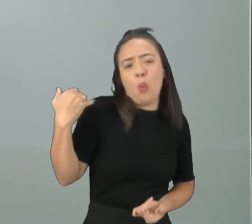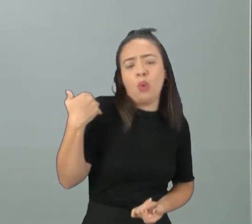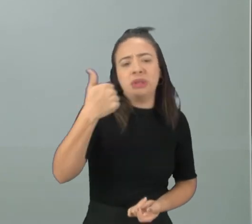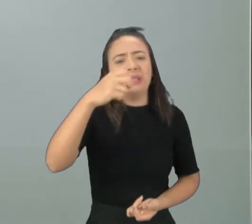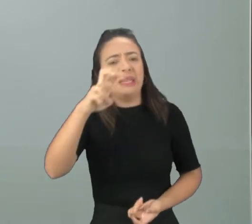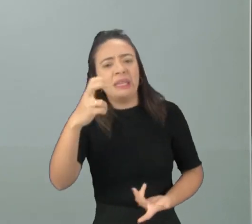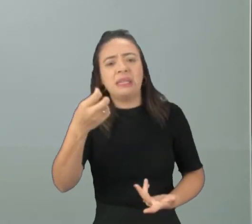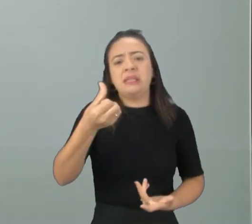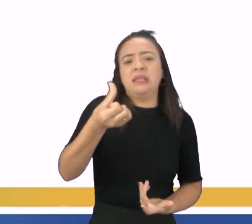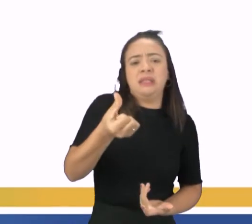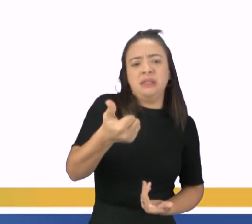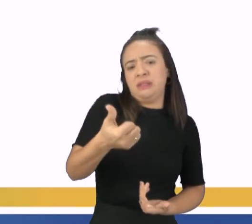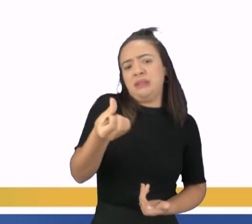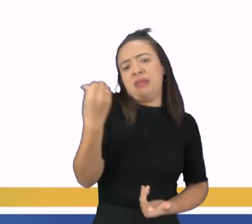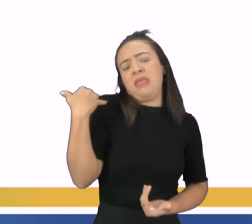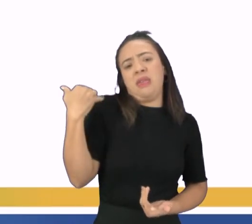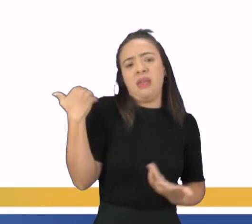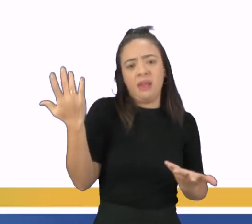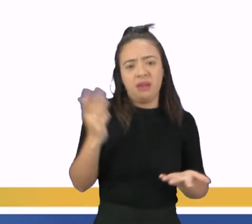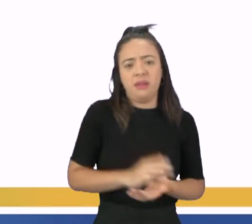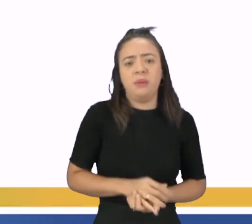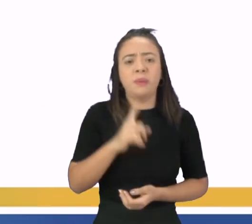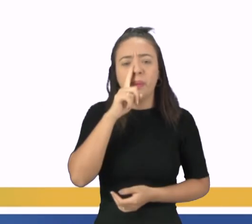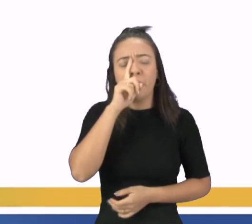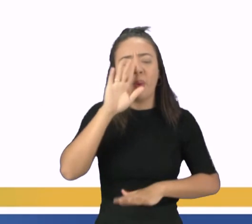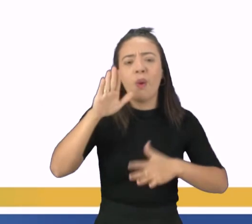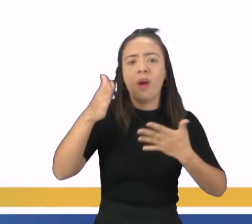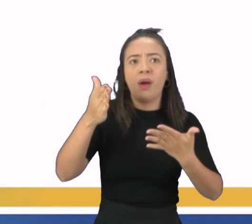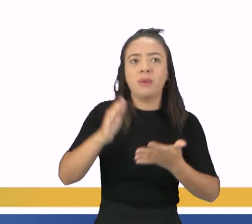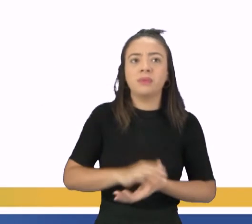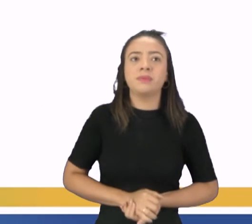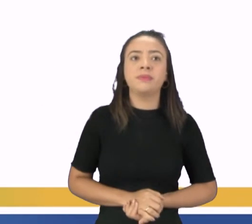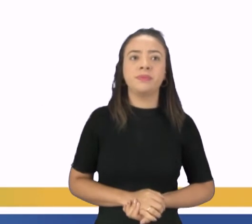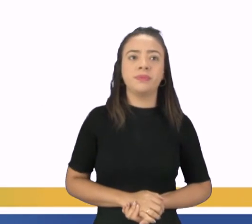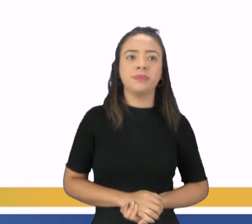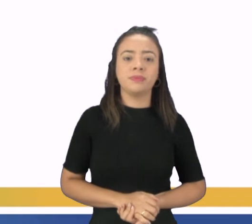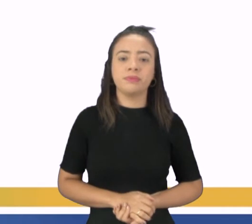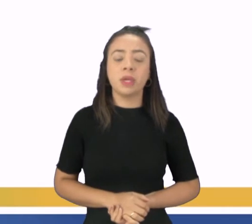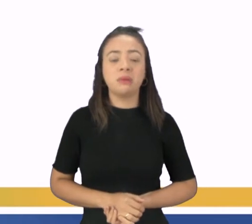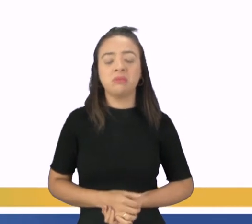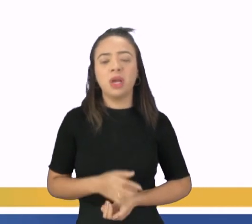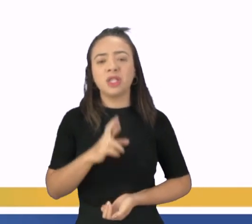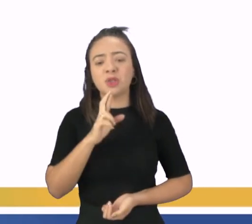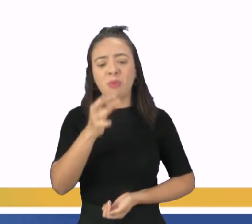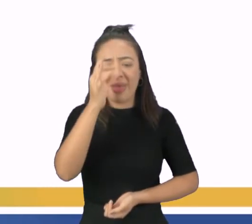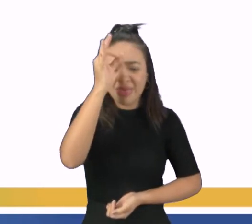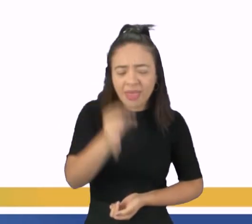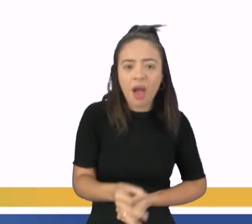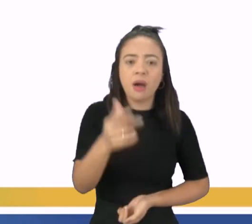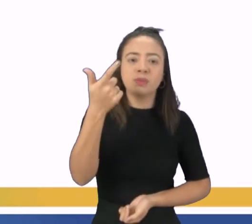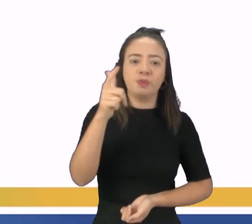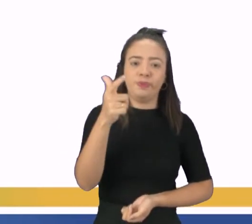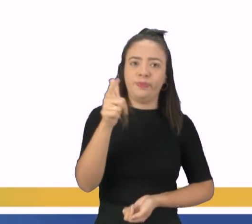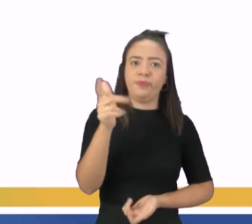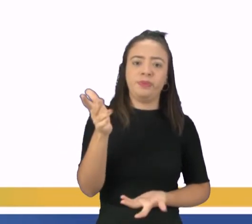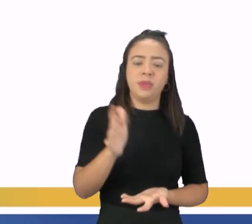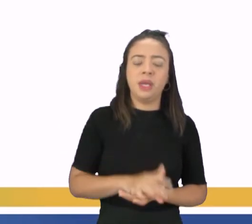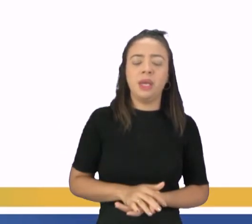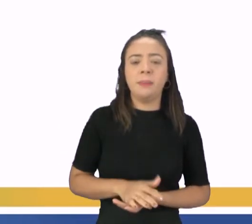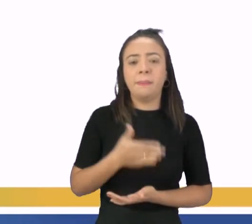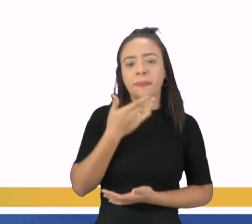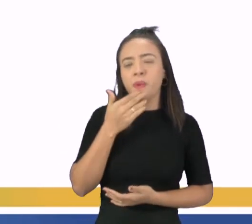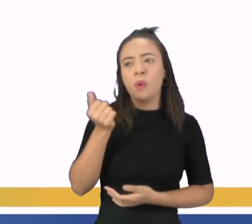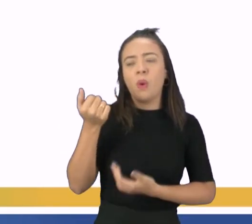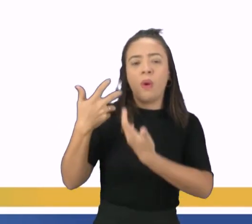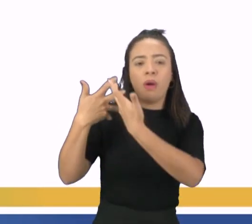são os riscos dessa gravidez, tá? Eu coloquei para vocês, não existe uma resposta correta para essa questão, tá? É mais uma questão de reflexão,